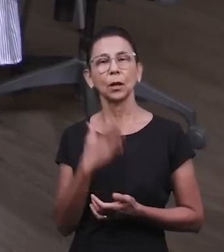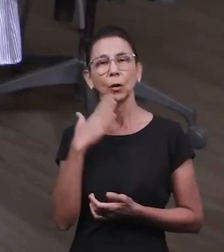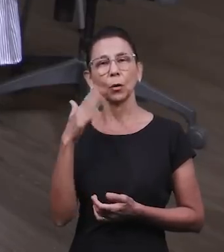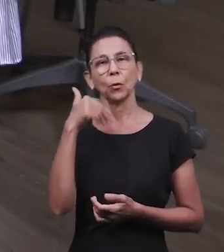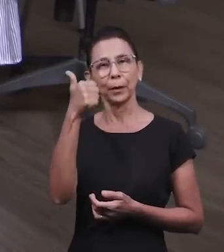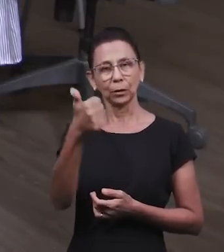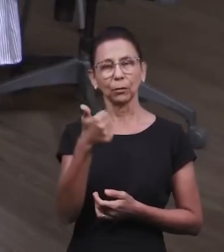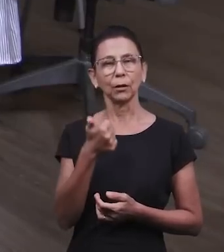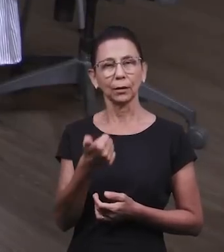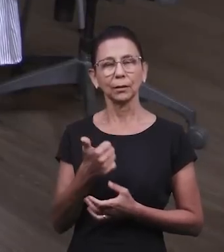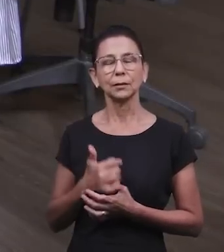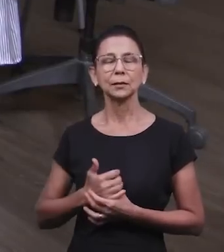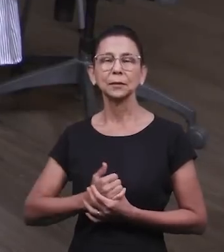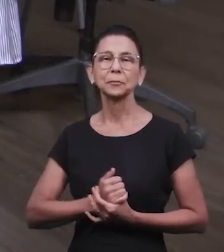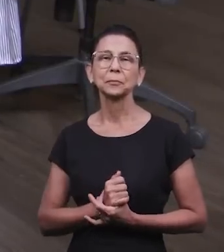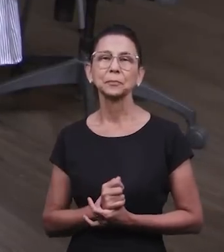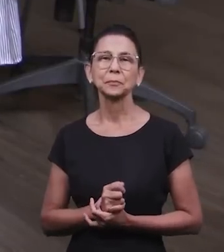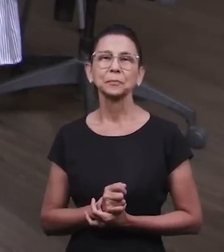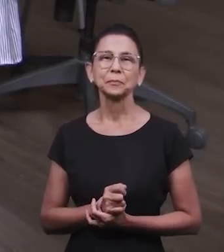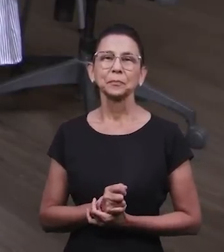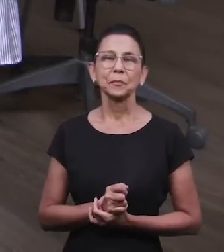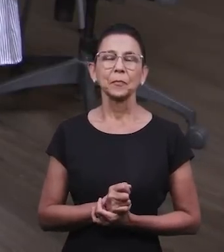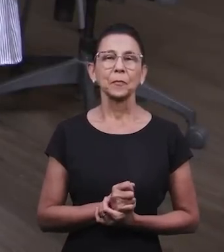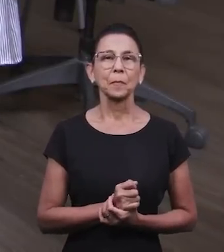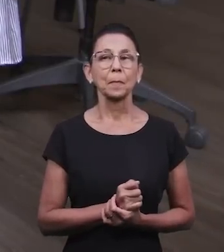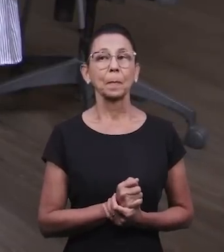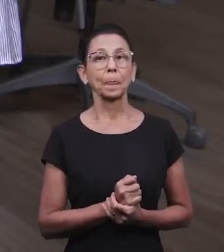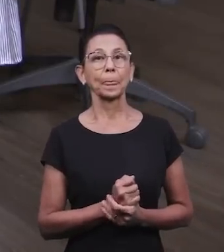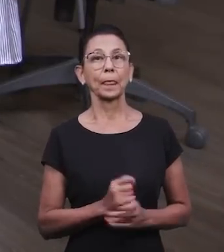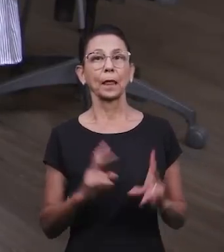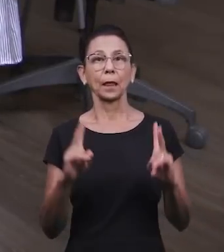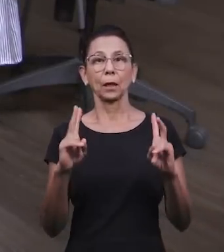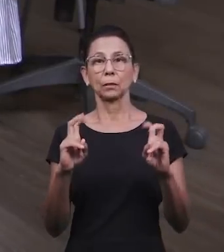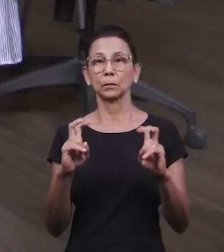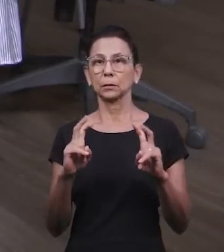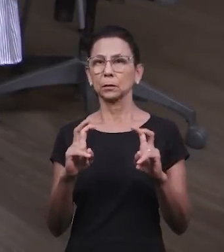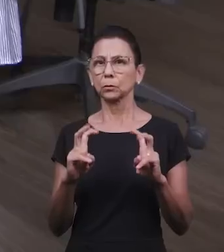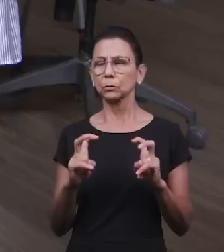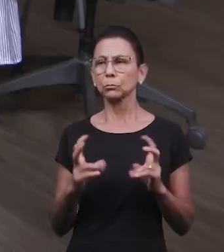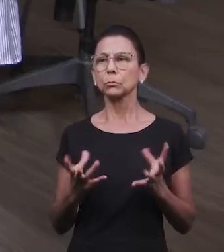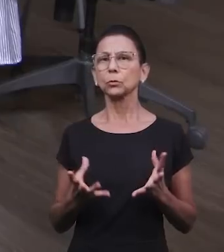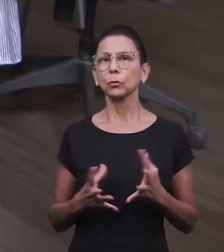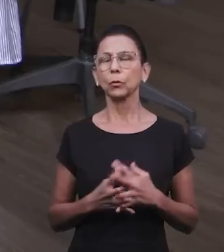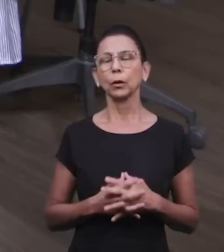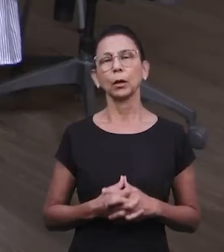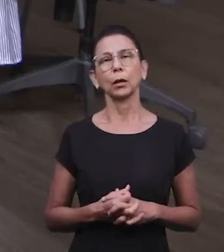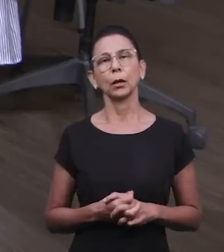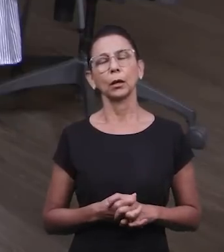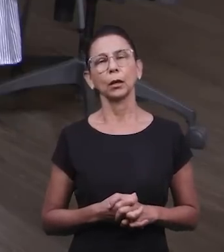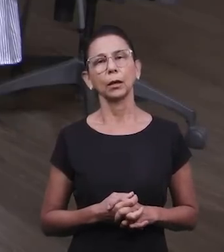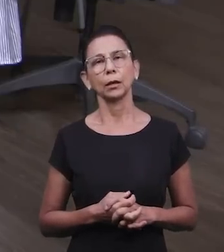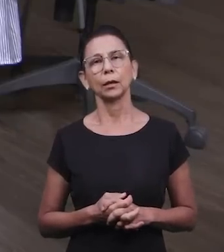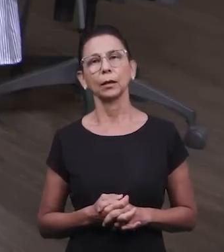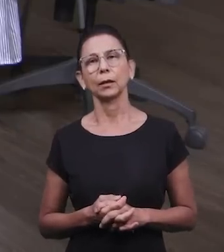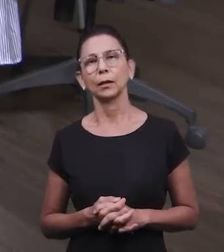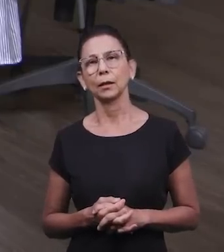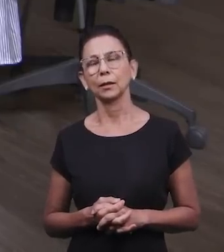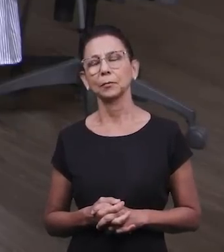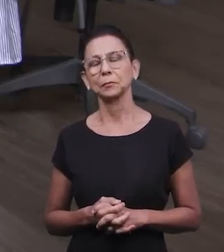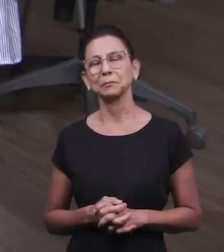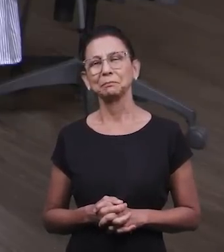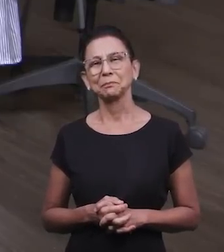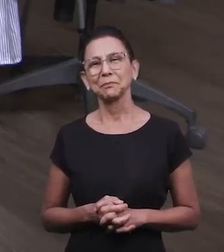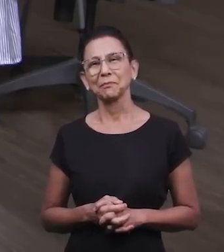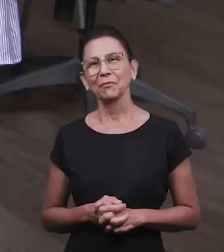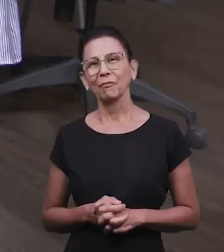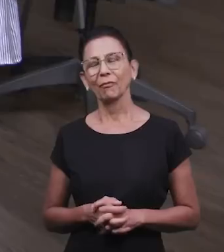tratar desse assunto, porque é um assunto pungente, né, sobretudo no meio dos jovens, né, um assunto, uma coisa